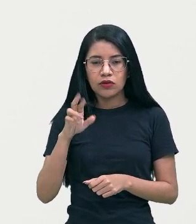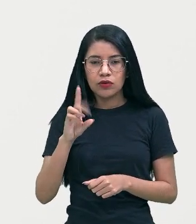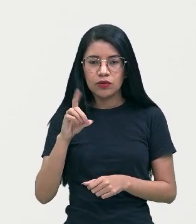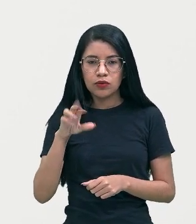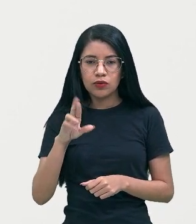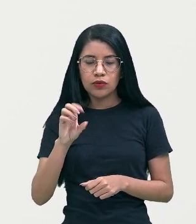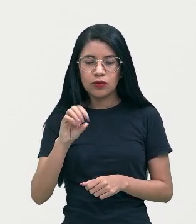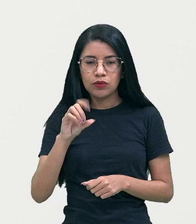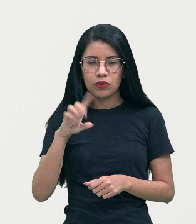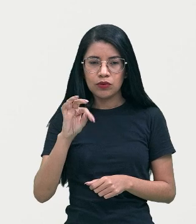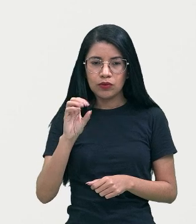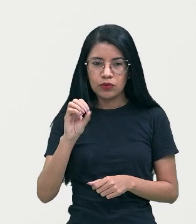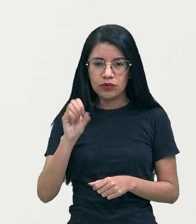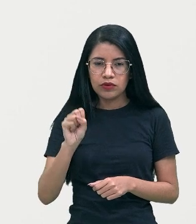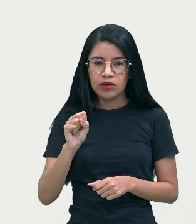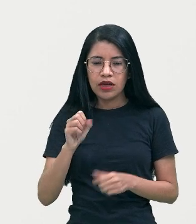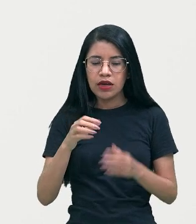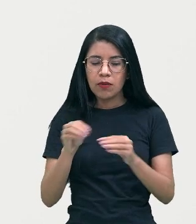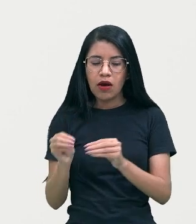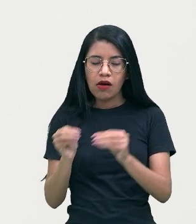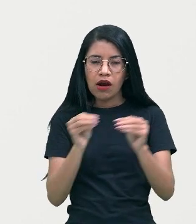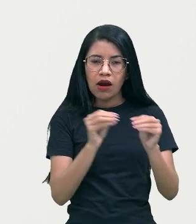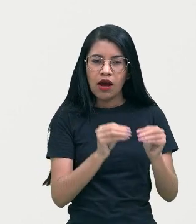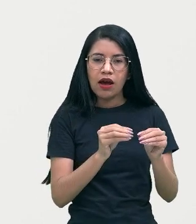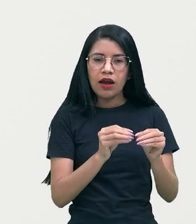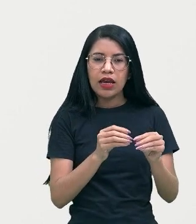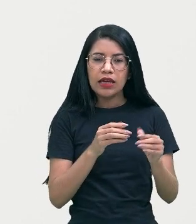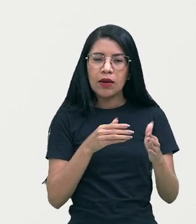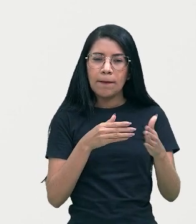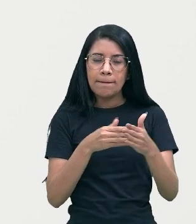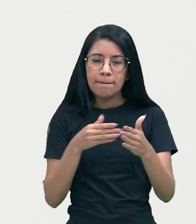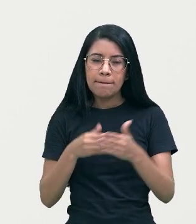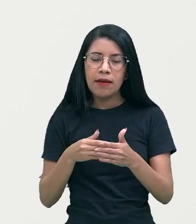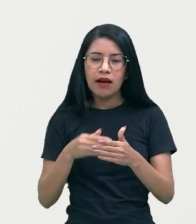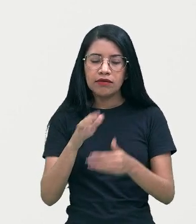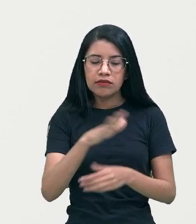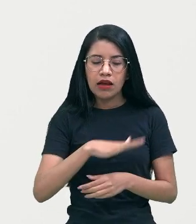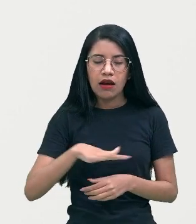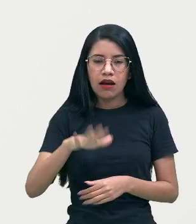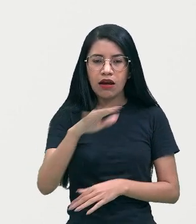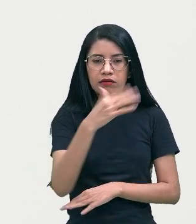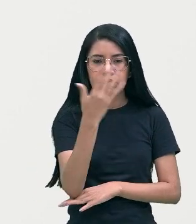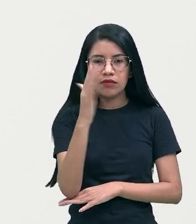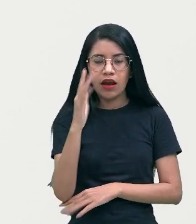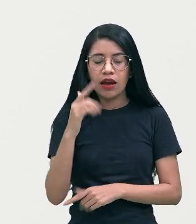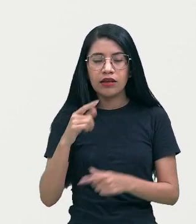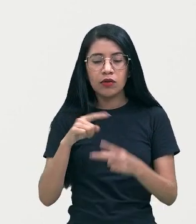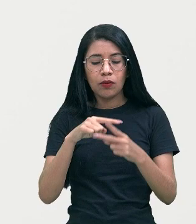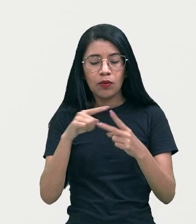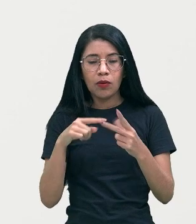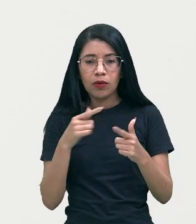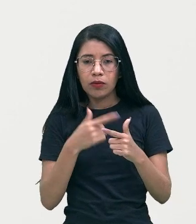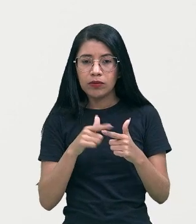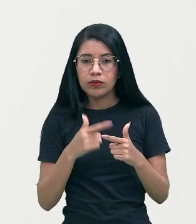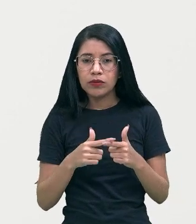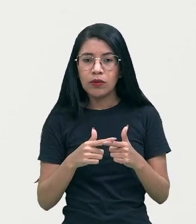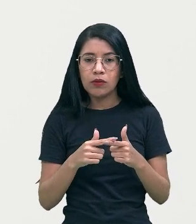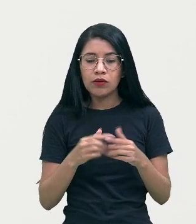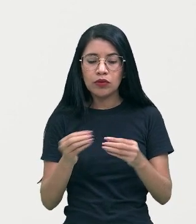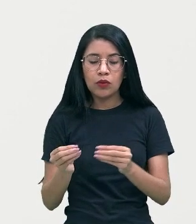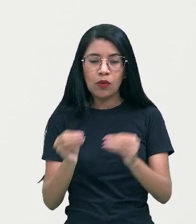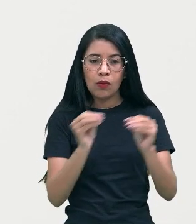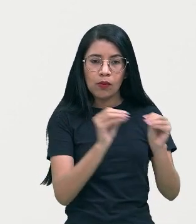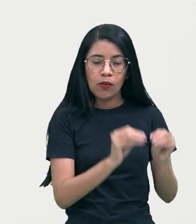trazem impactos ao meio ambiente. Então, a gente tem um problema aí do transporte e da estocagem, né? Muito